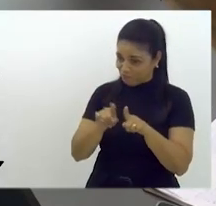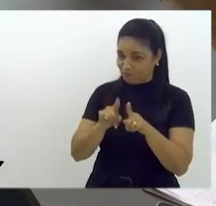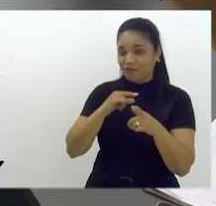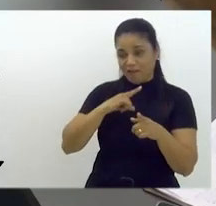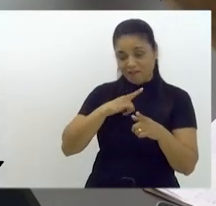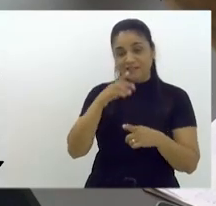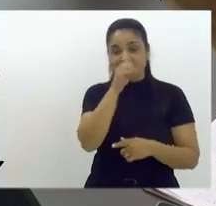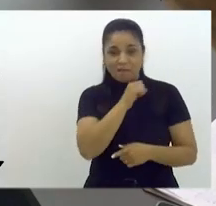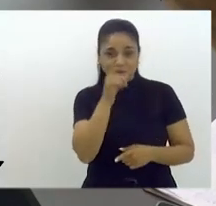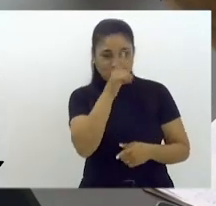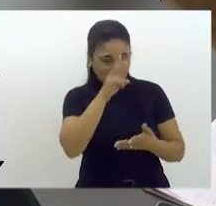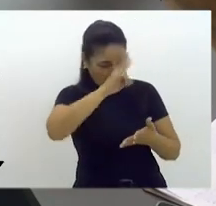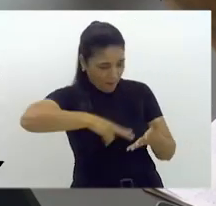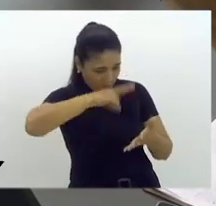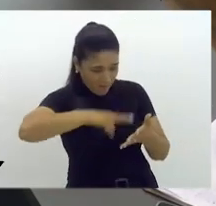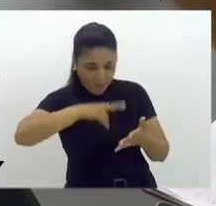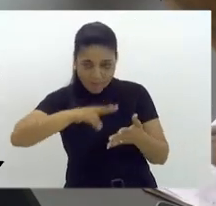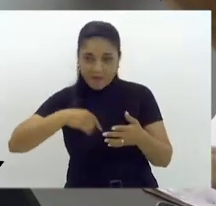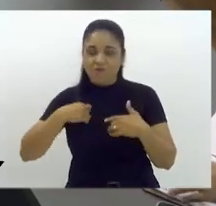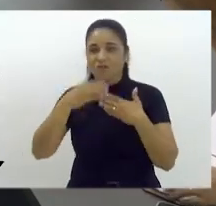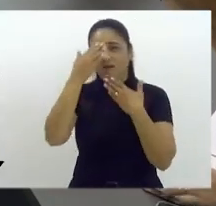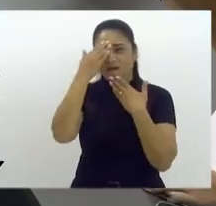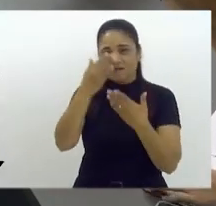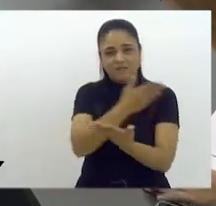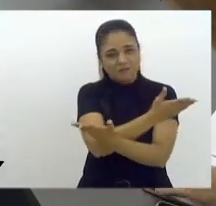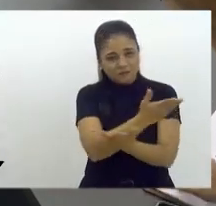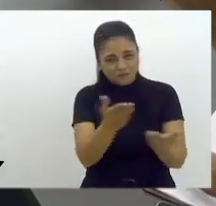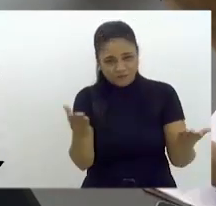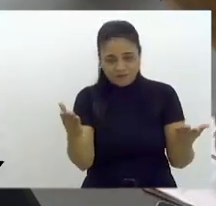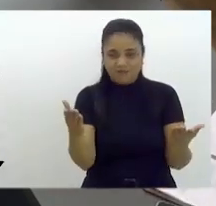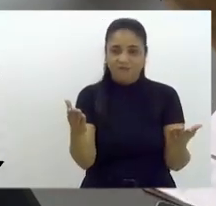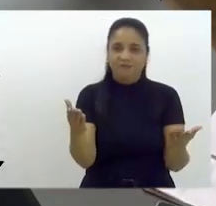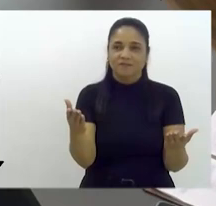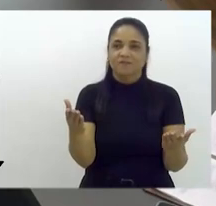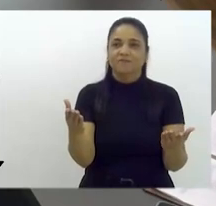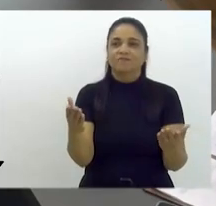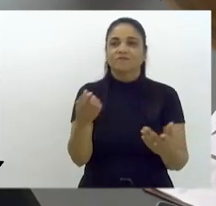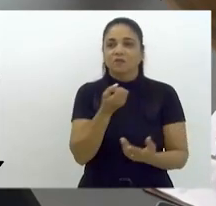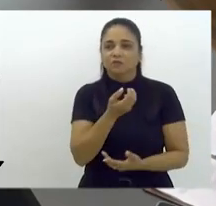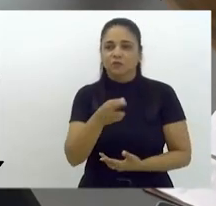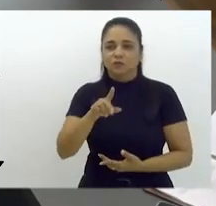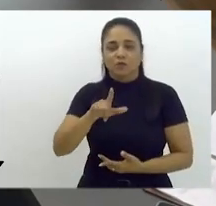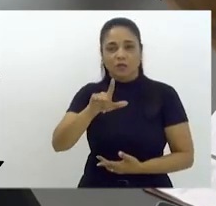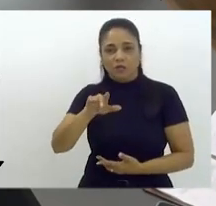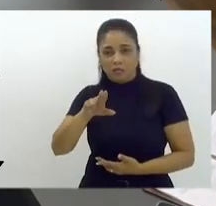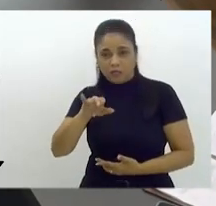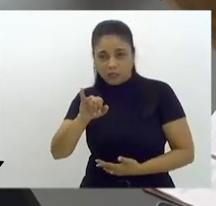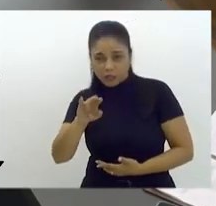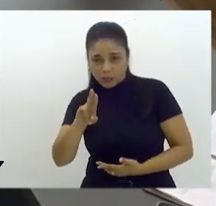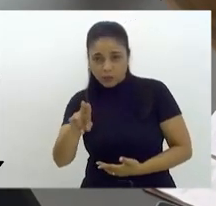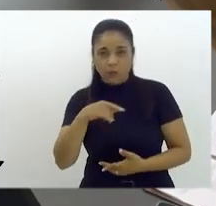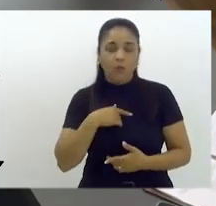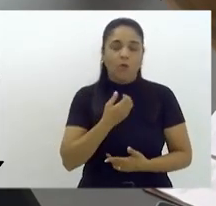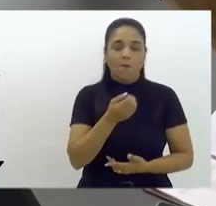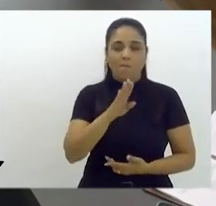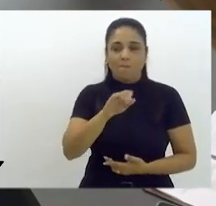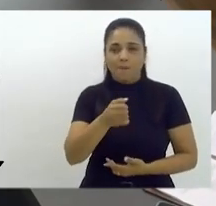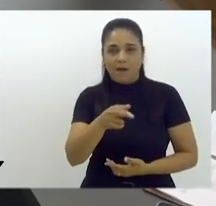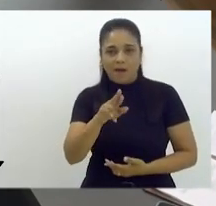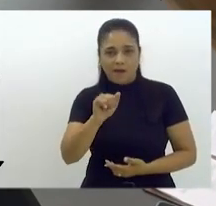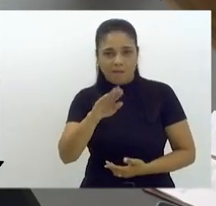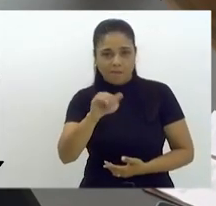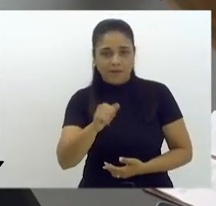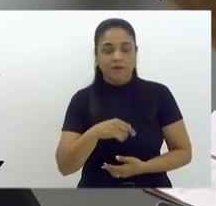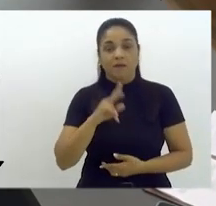muita coisa bom eu quero mais uma vez agradecer muitíssima aqui ô doutor Lil Dr orégano doutora Bárbara Dr